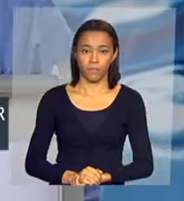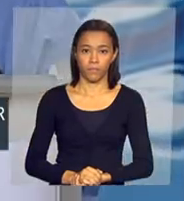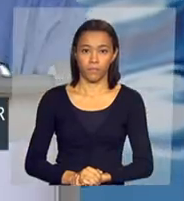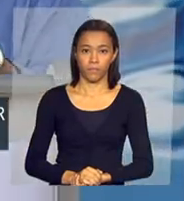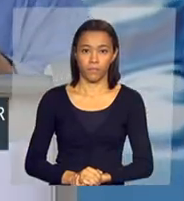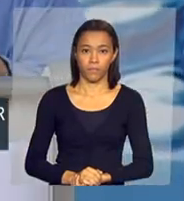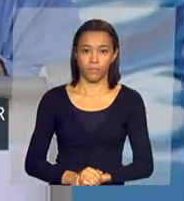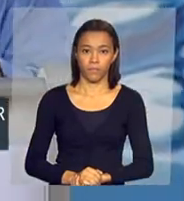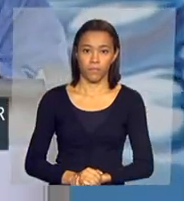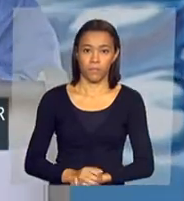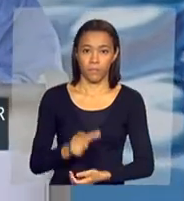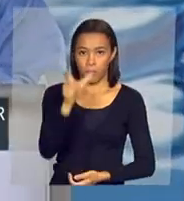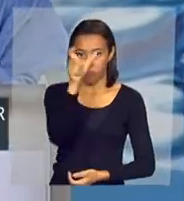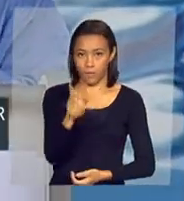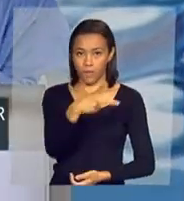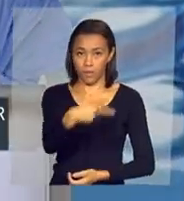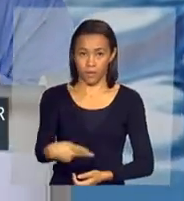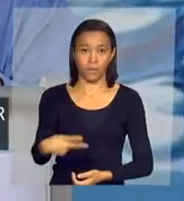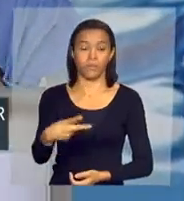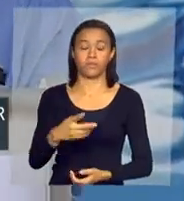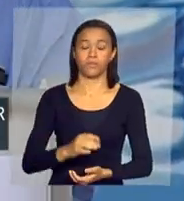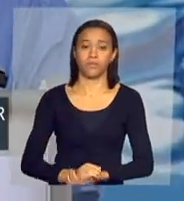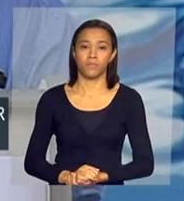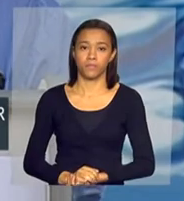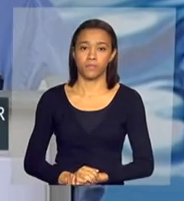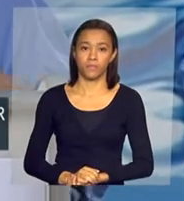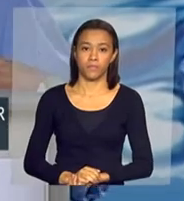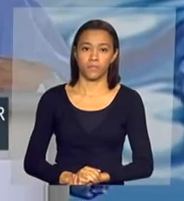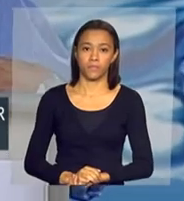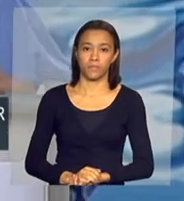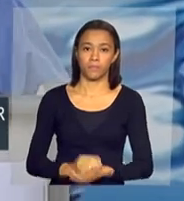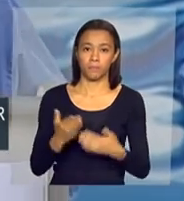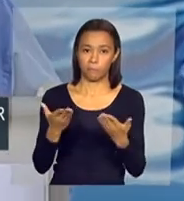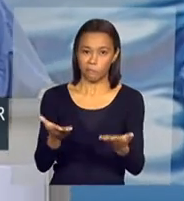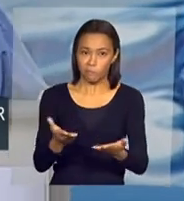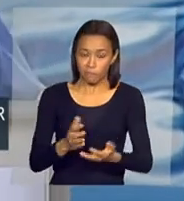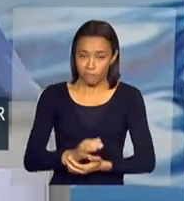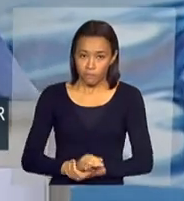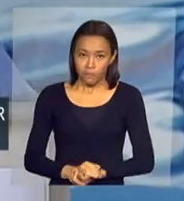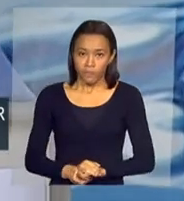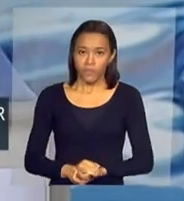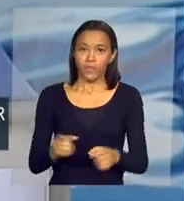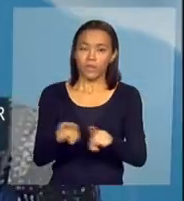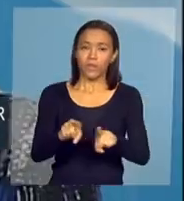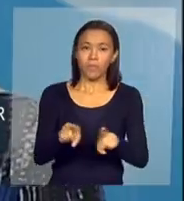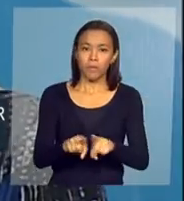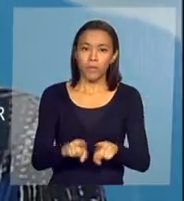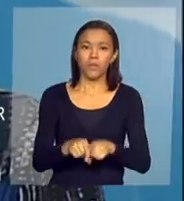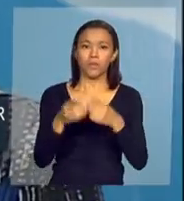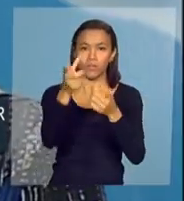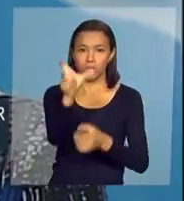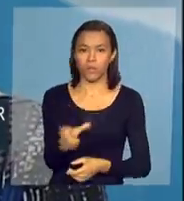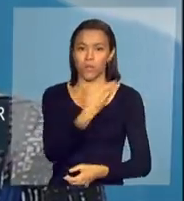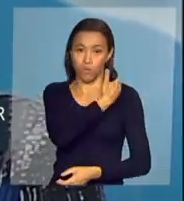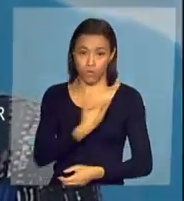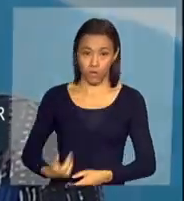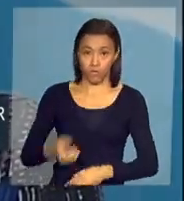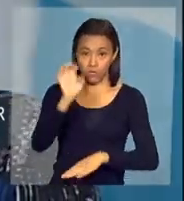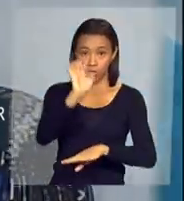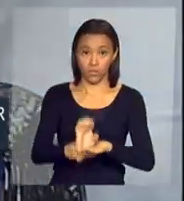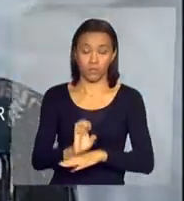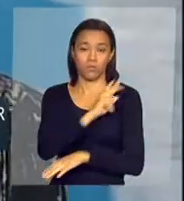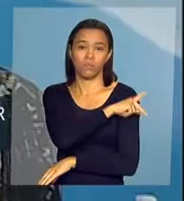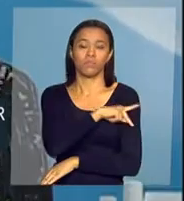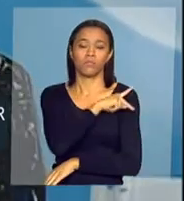Senhora Presidenta da República, Dilma Rousseff, senhor Governador do Estado